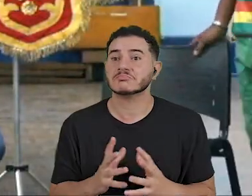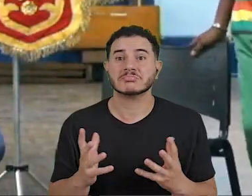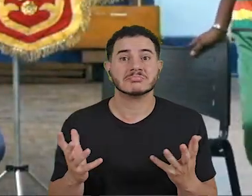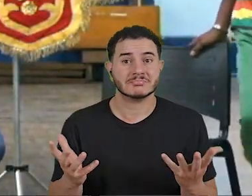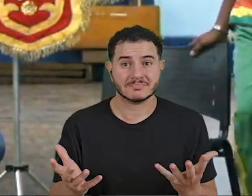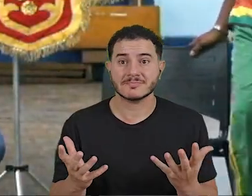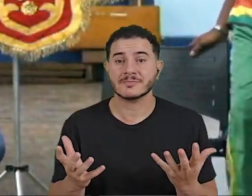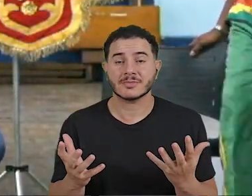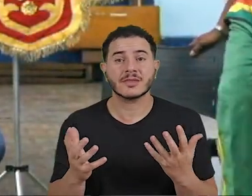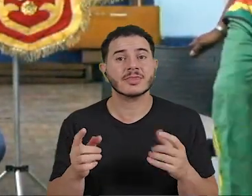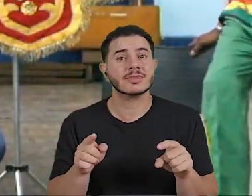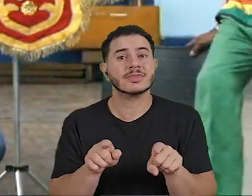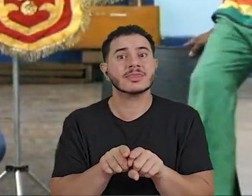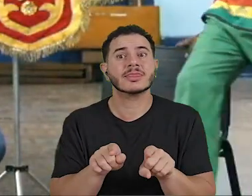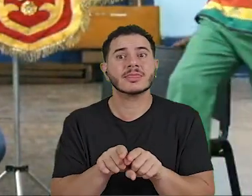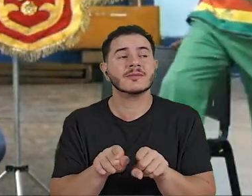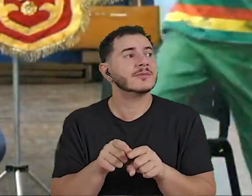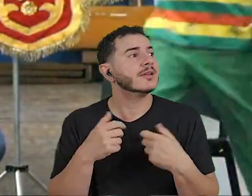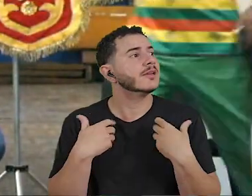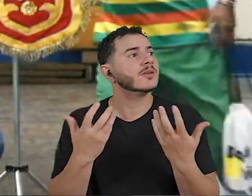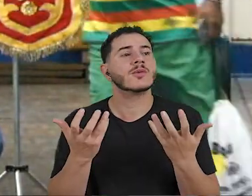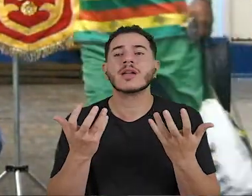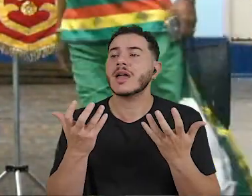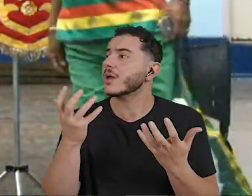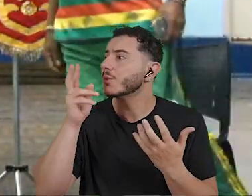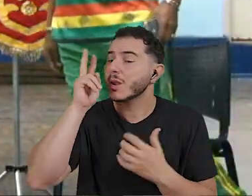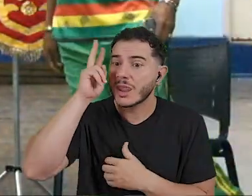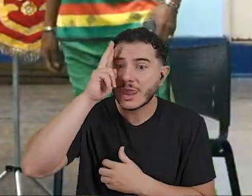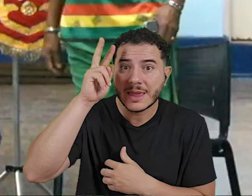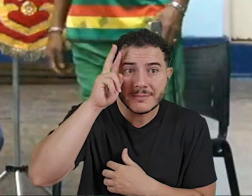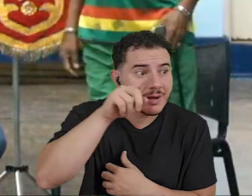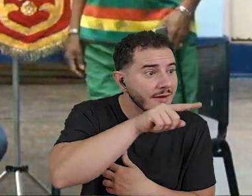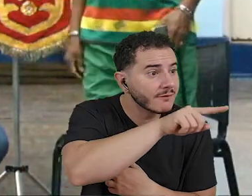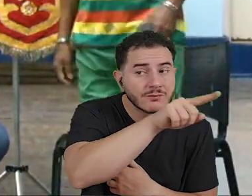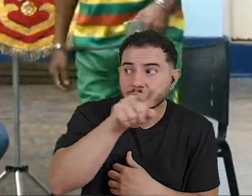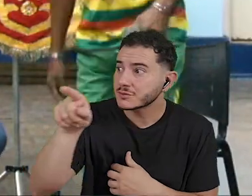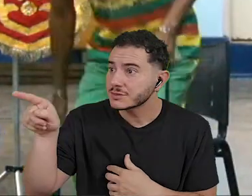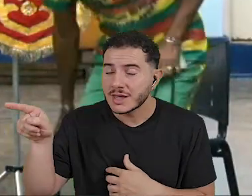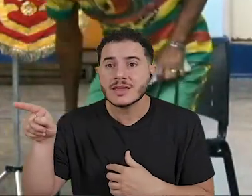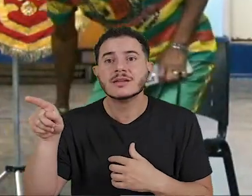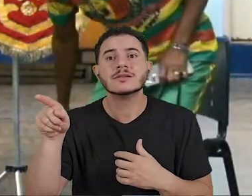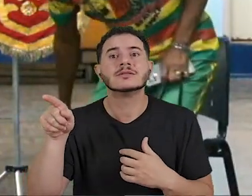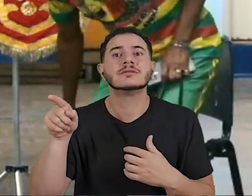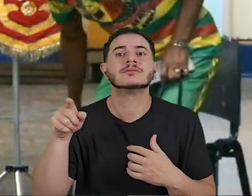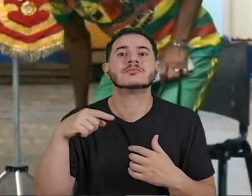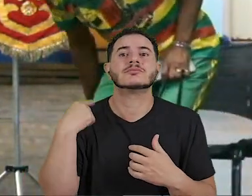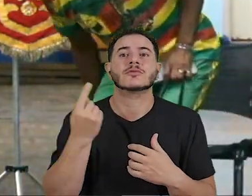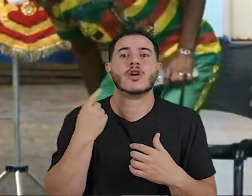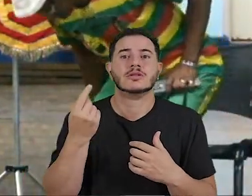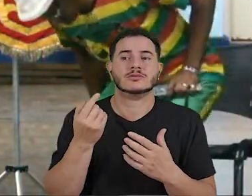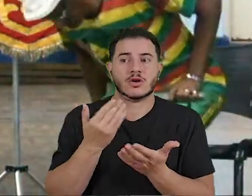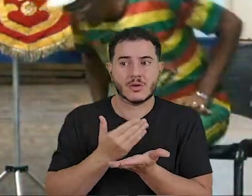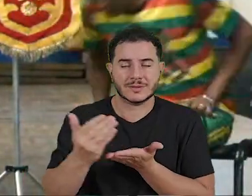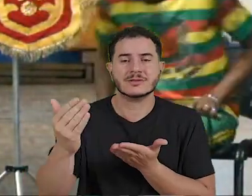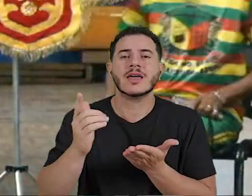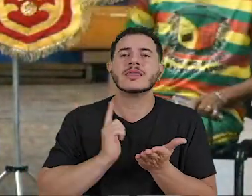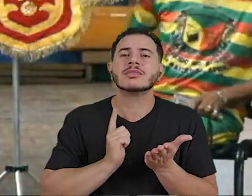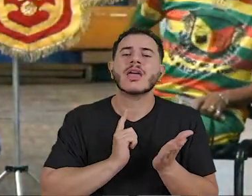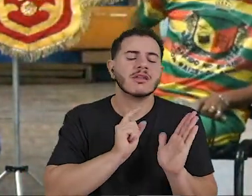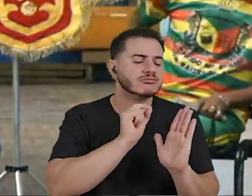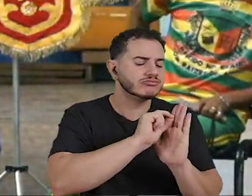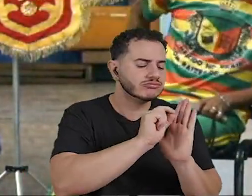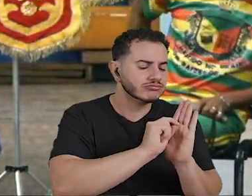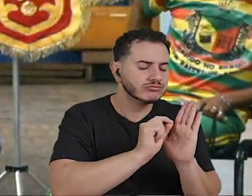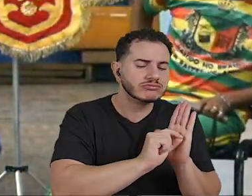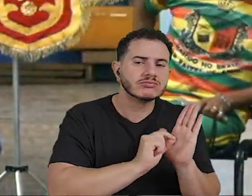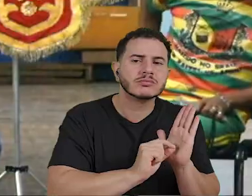Gente, quero lembrar também, antes de apresentar a roda, que a gente tem uma lista, o caderno de presença, para estar todo